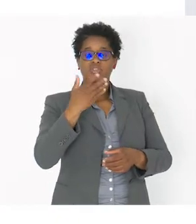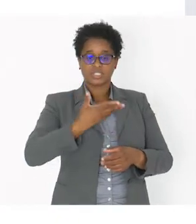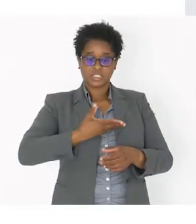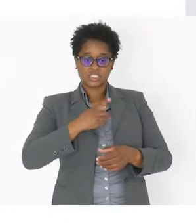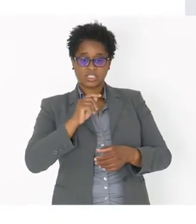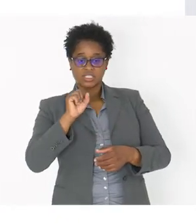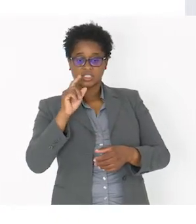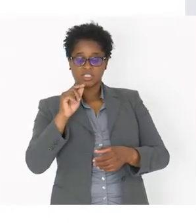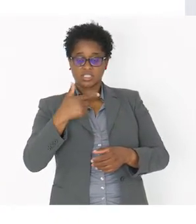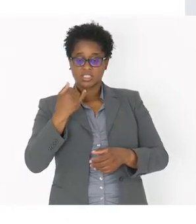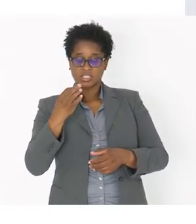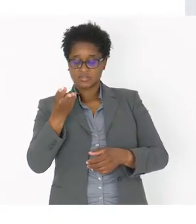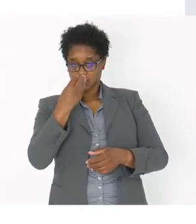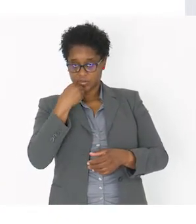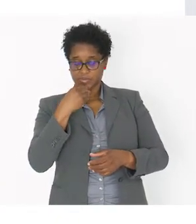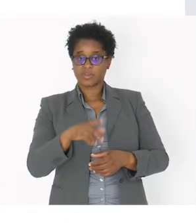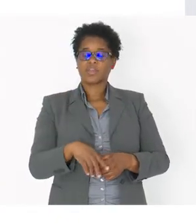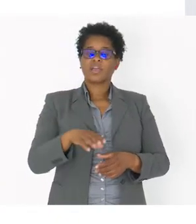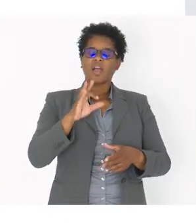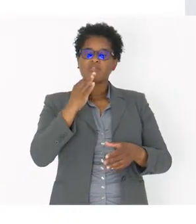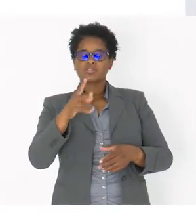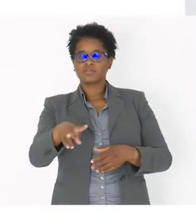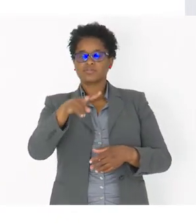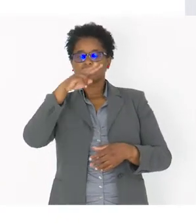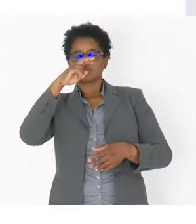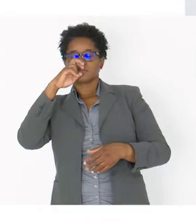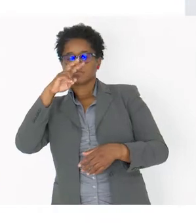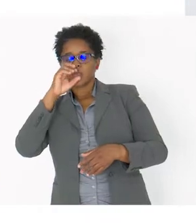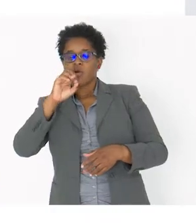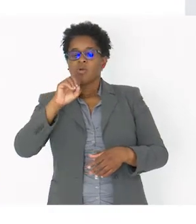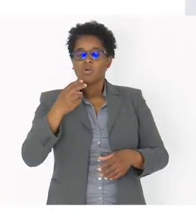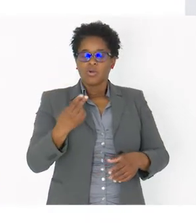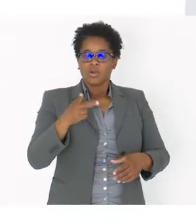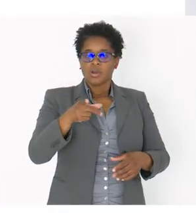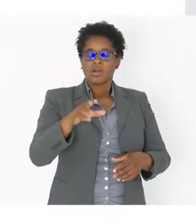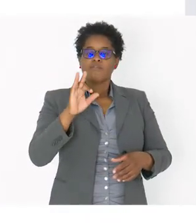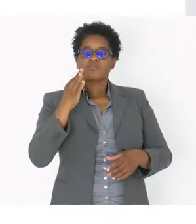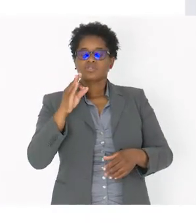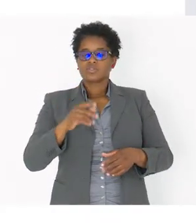digestiva, a função respiratória e a função